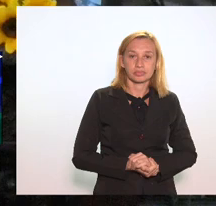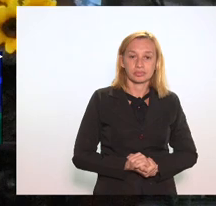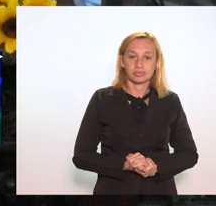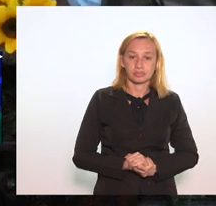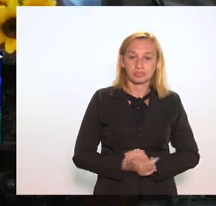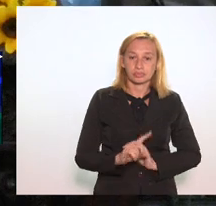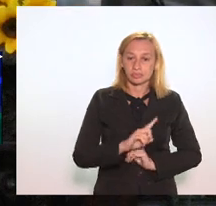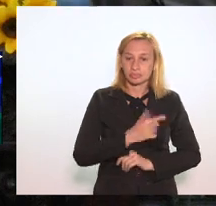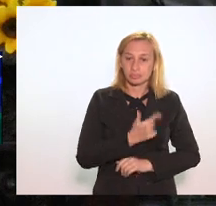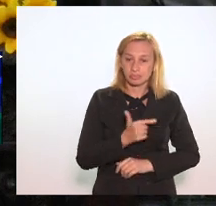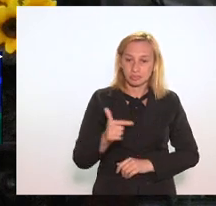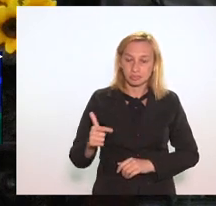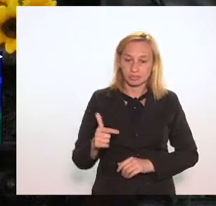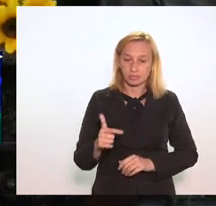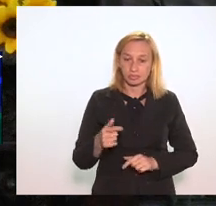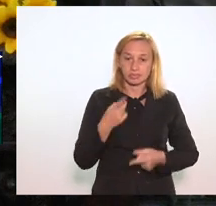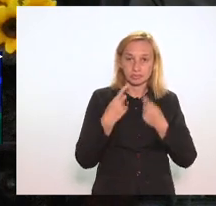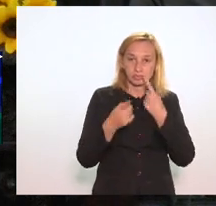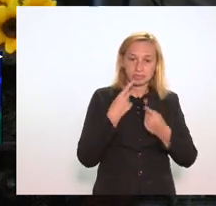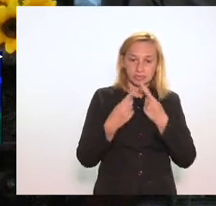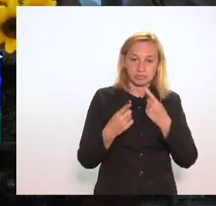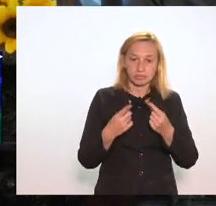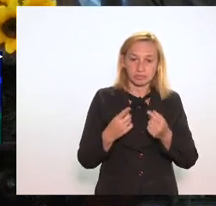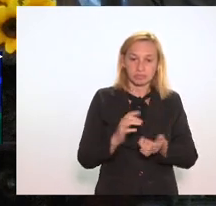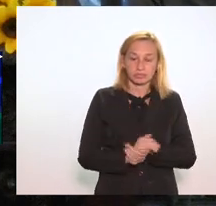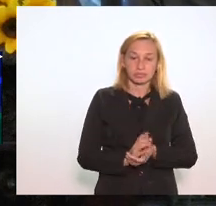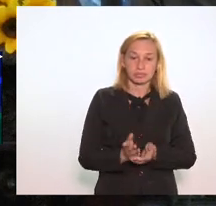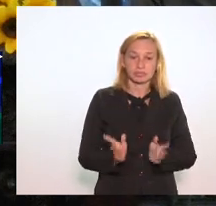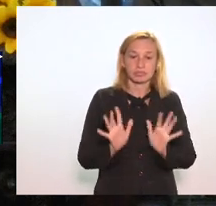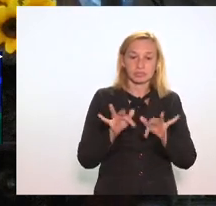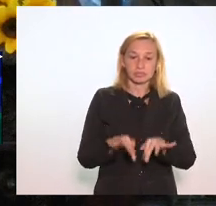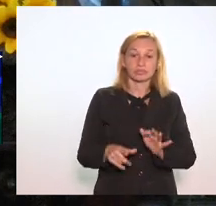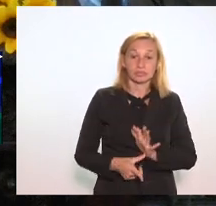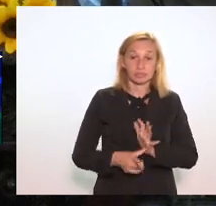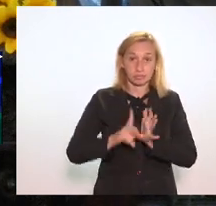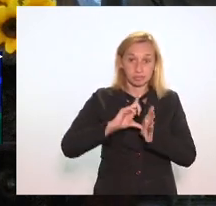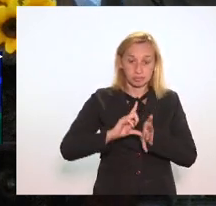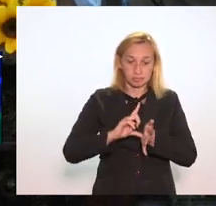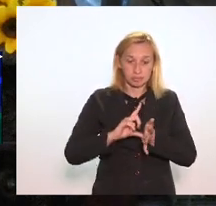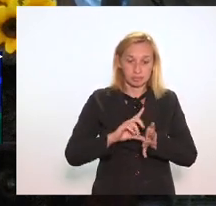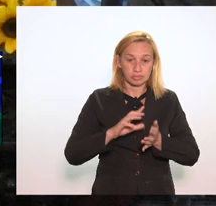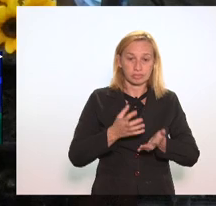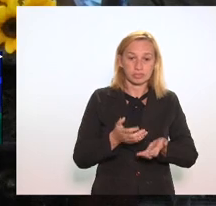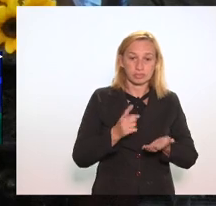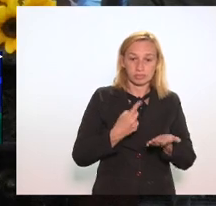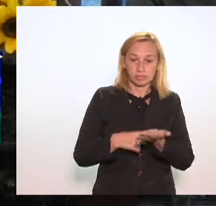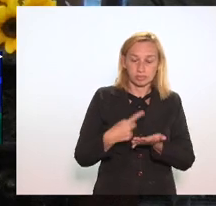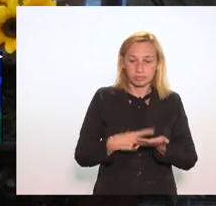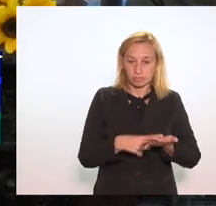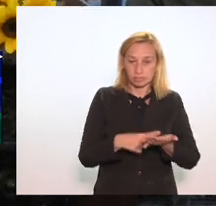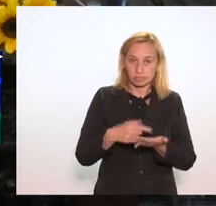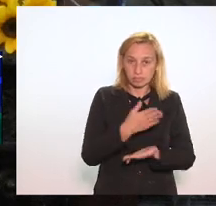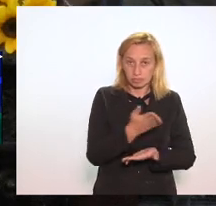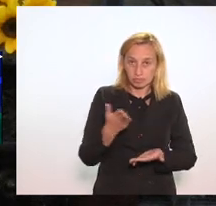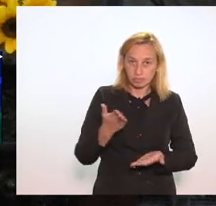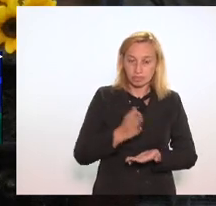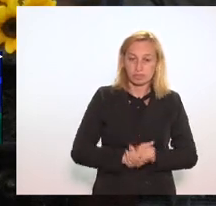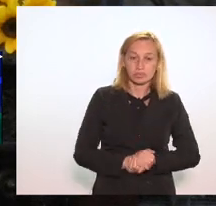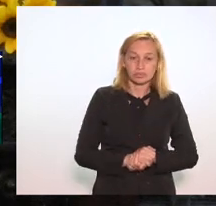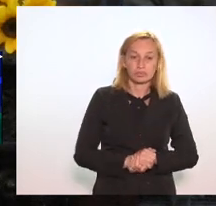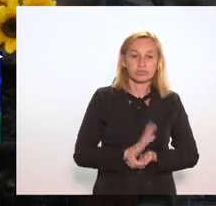e não havendo mais Quem Queira discutir a presidência antes de encerrar quer fazer um acordo de procedimento